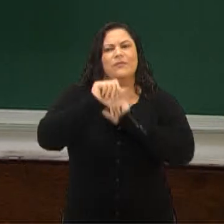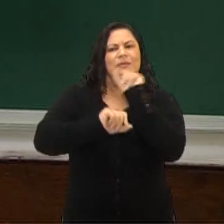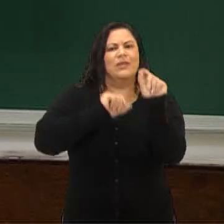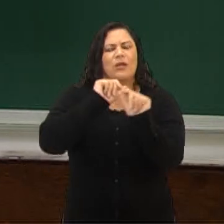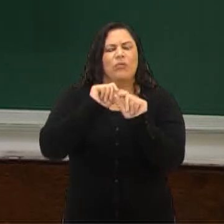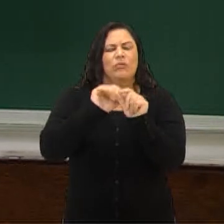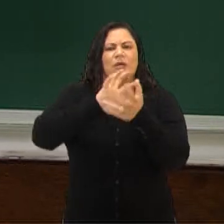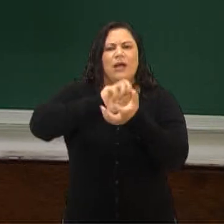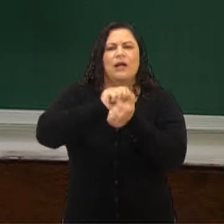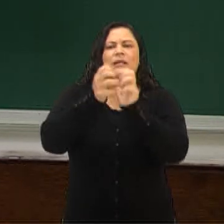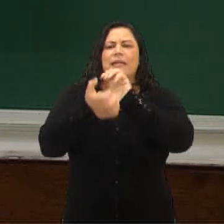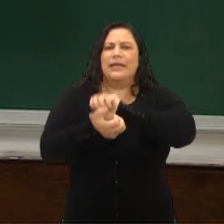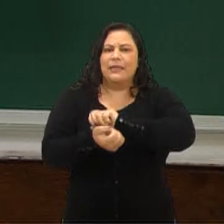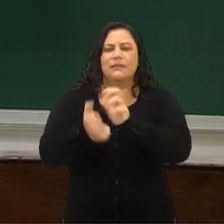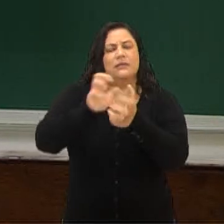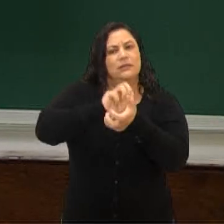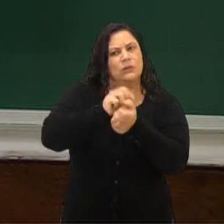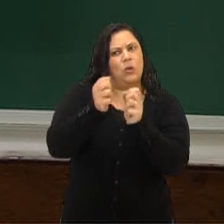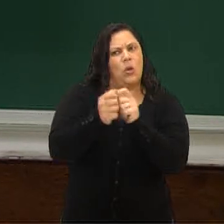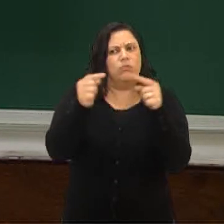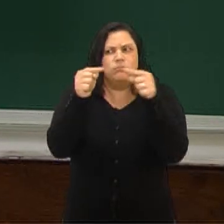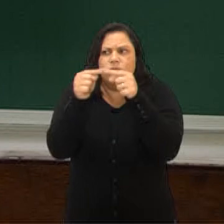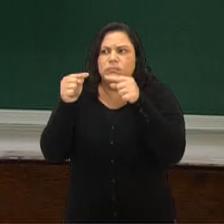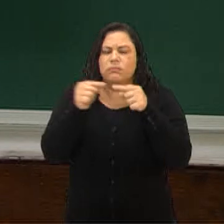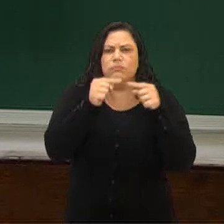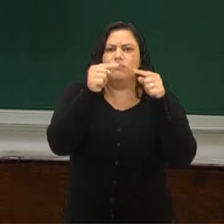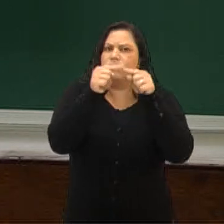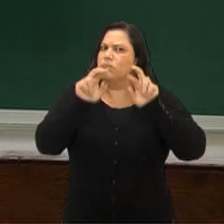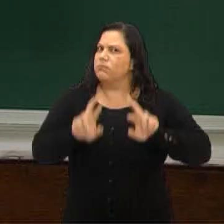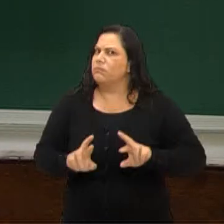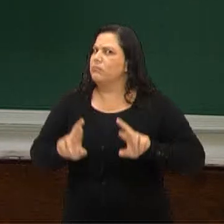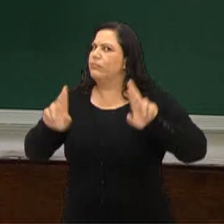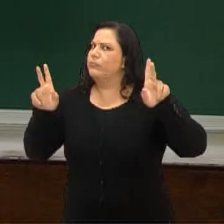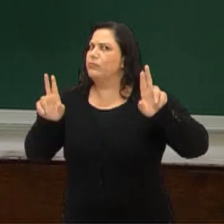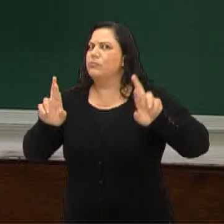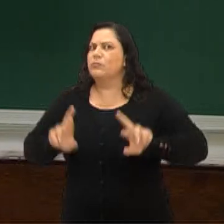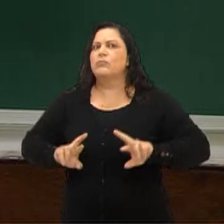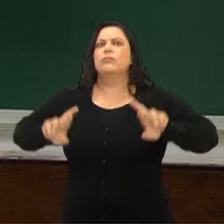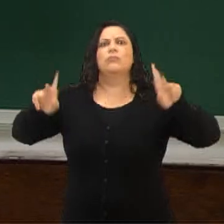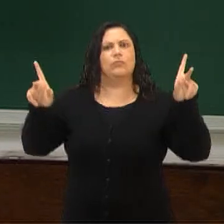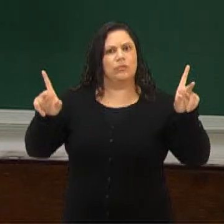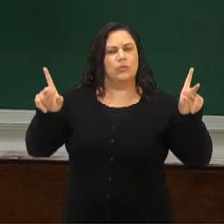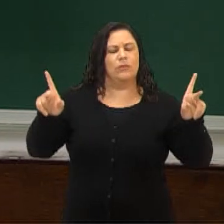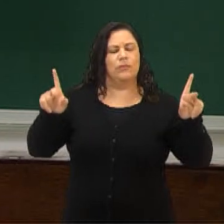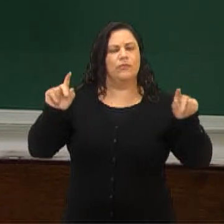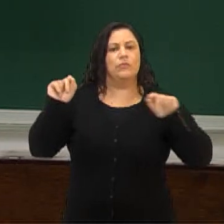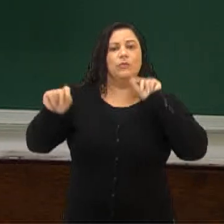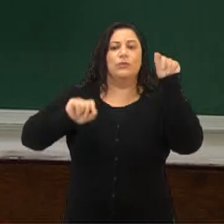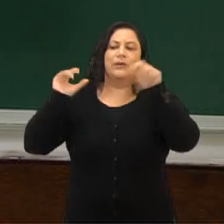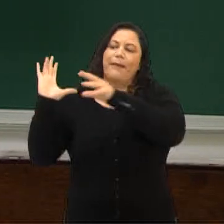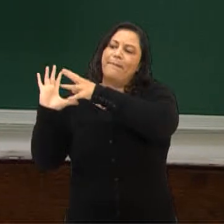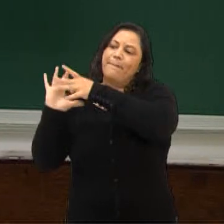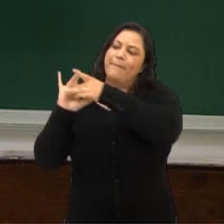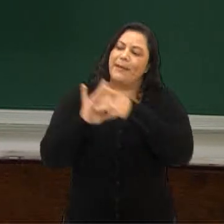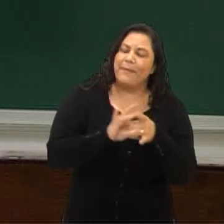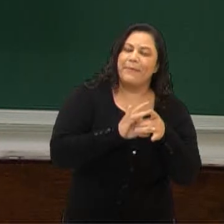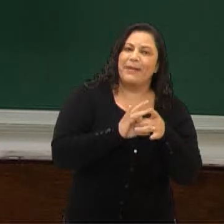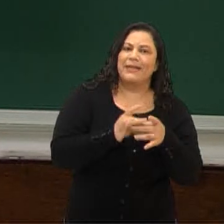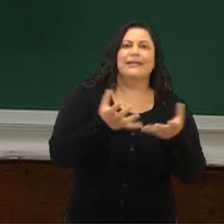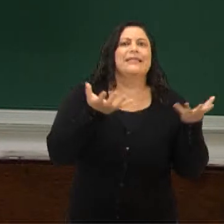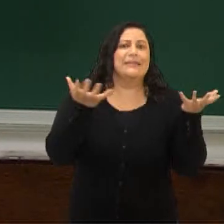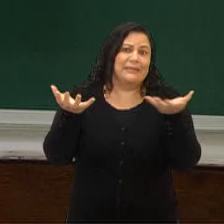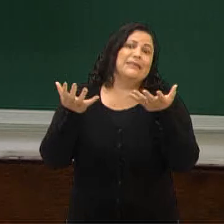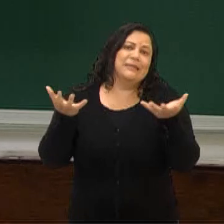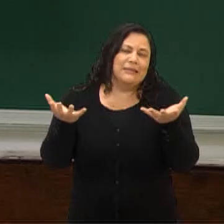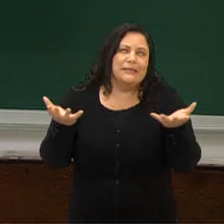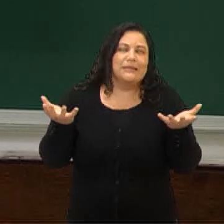batiam muito com dos impressionistas. Por isso que foi essa vertente, porque eles fizeram parte, quiseram fazer parte,